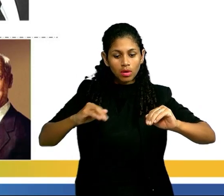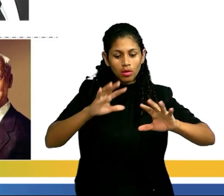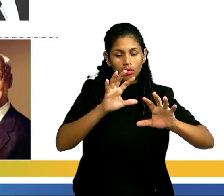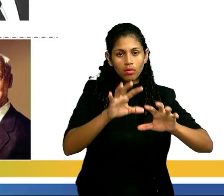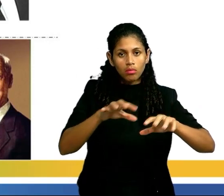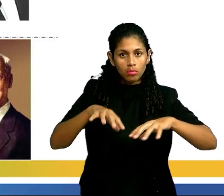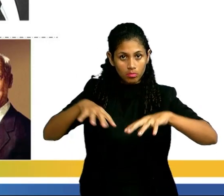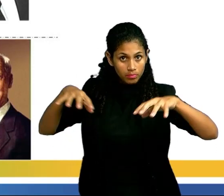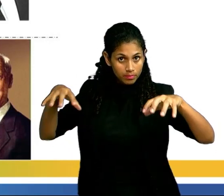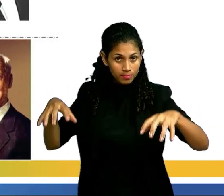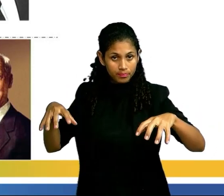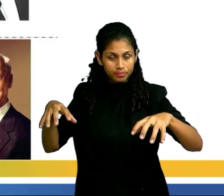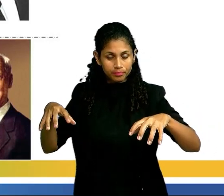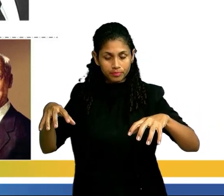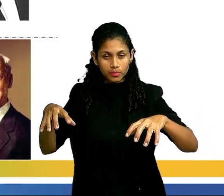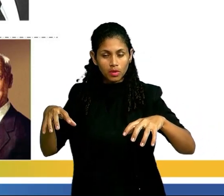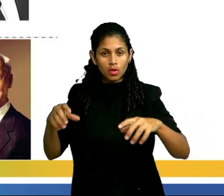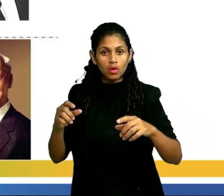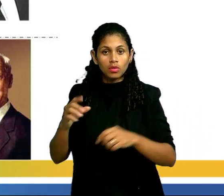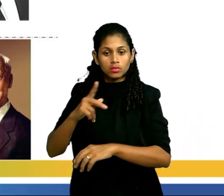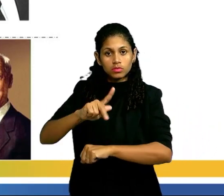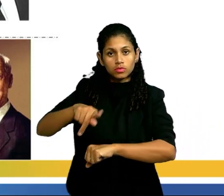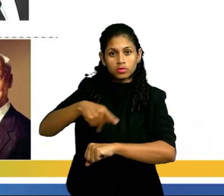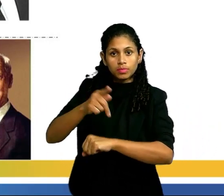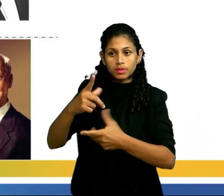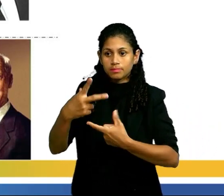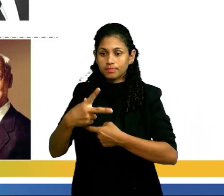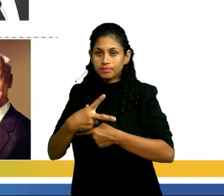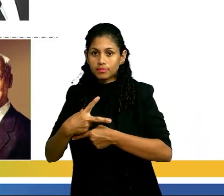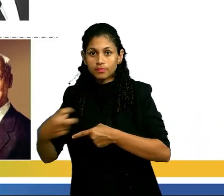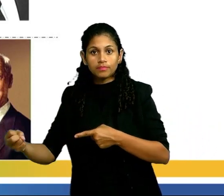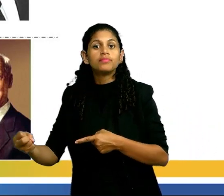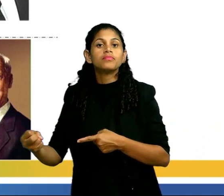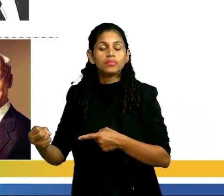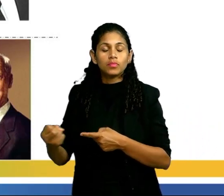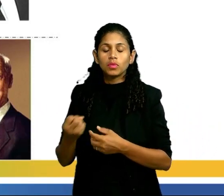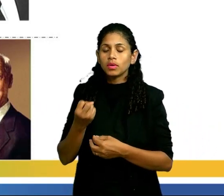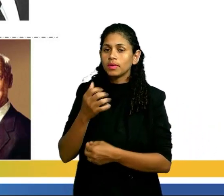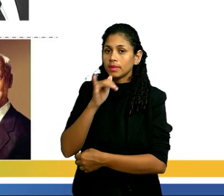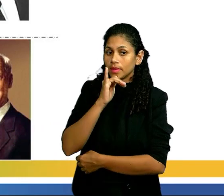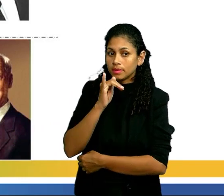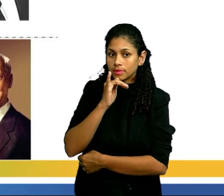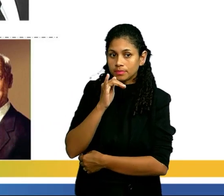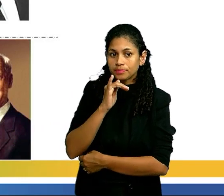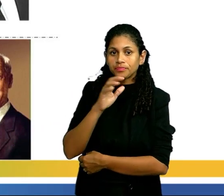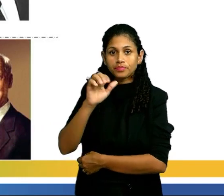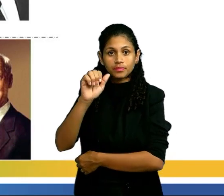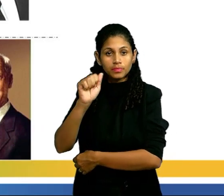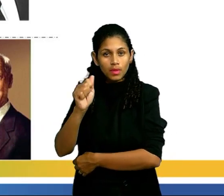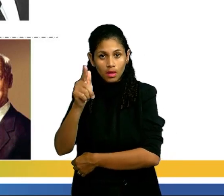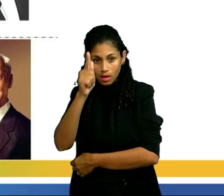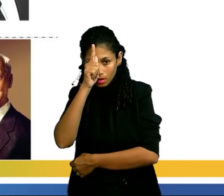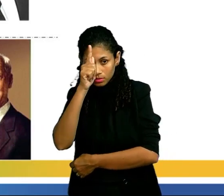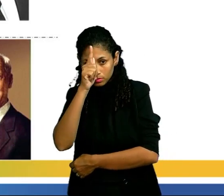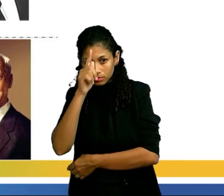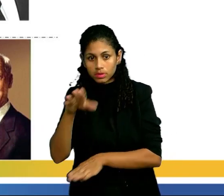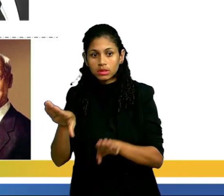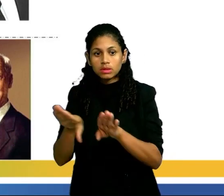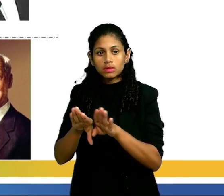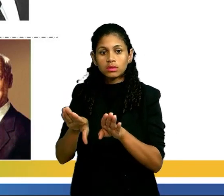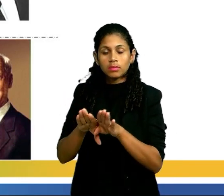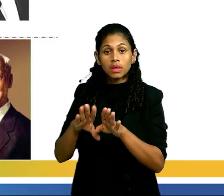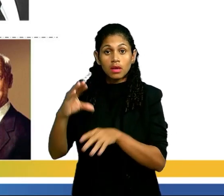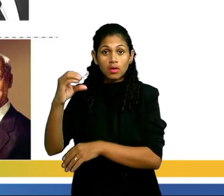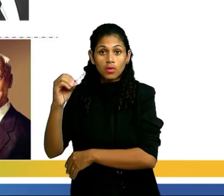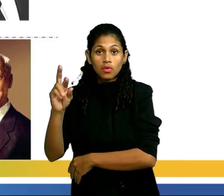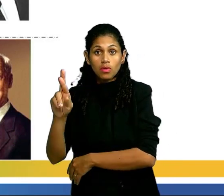dos países vencedores, como a Alemanha e aqui a Coreia. A Coreia, gente, no passado havia sido colonizada